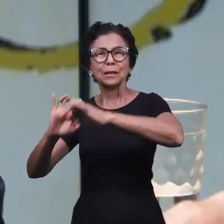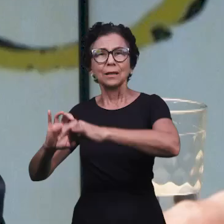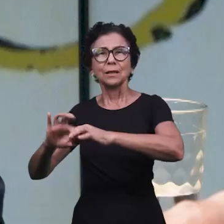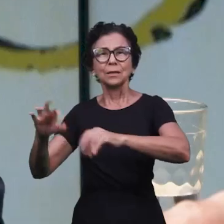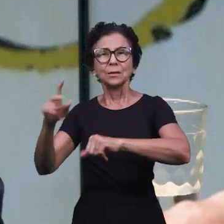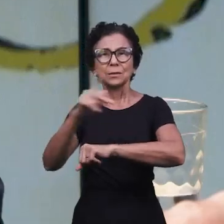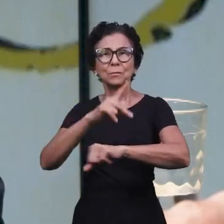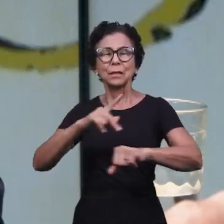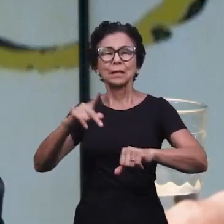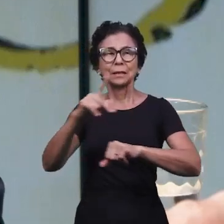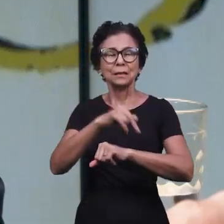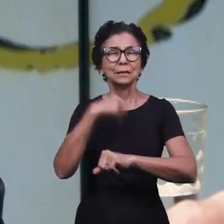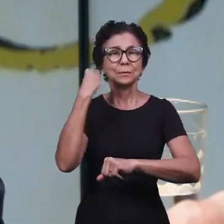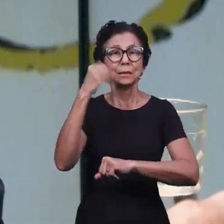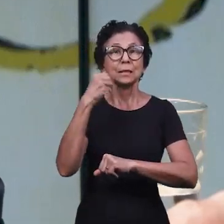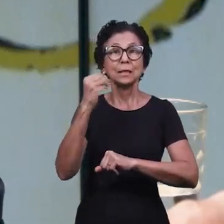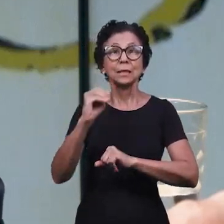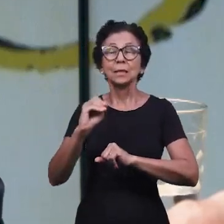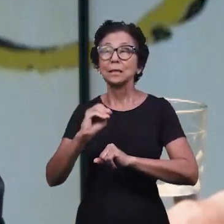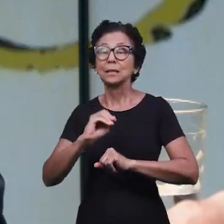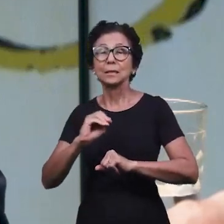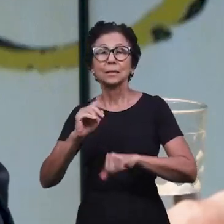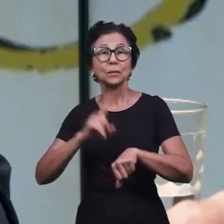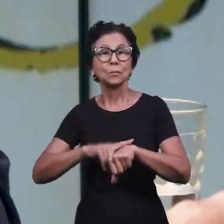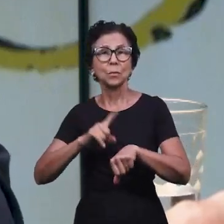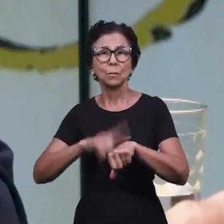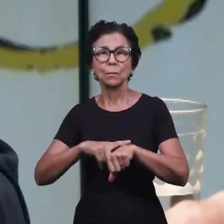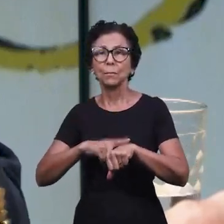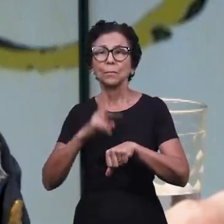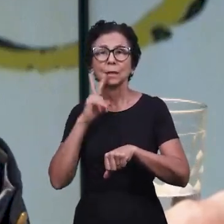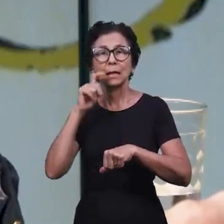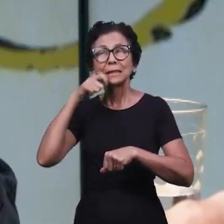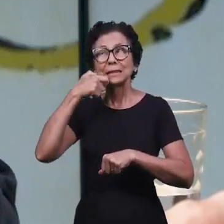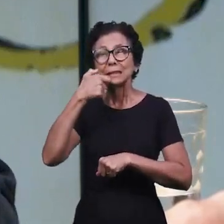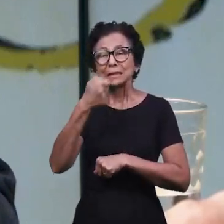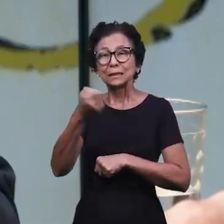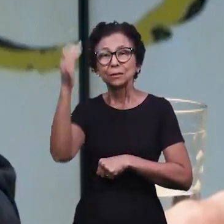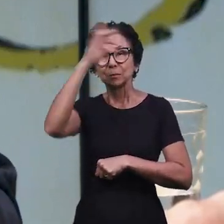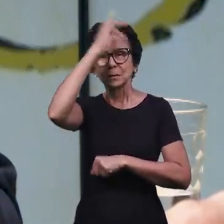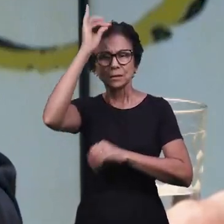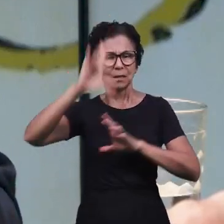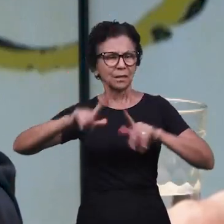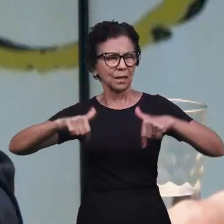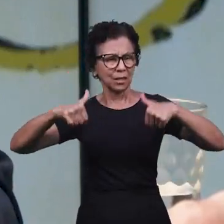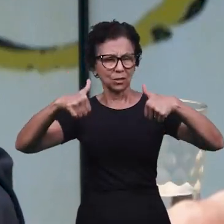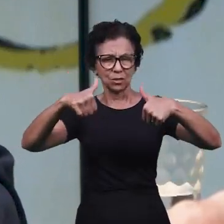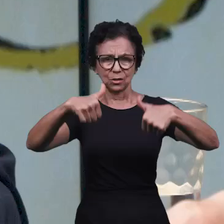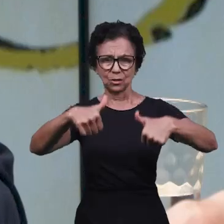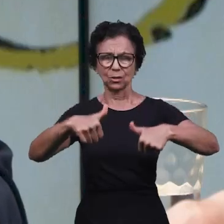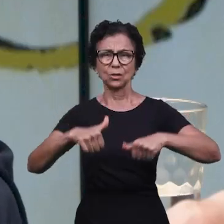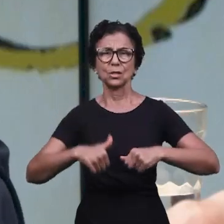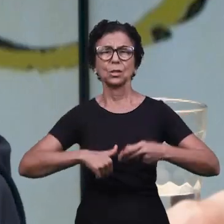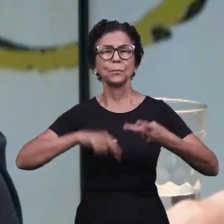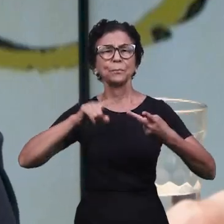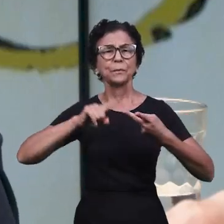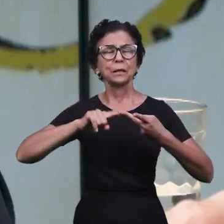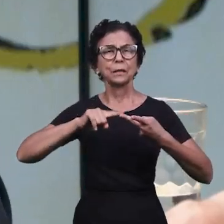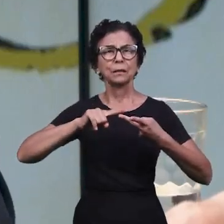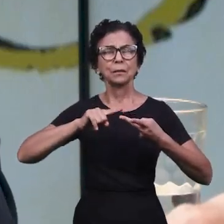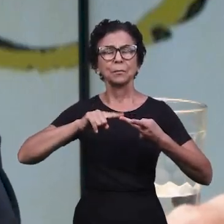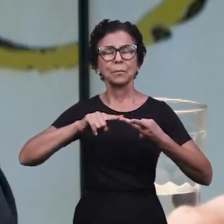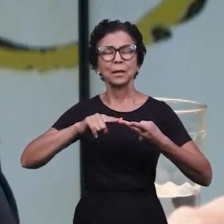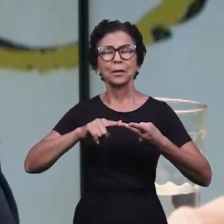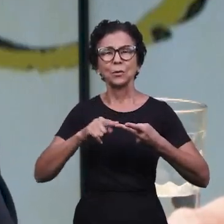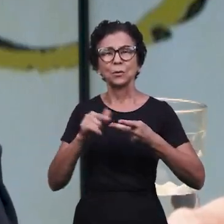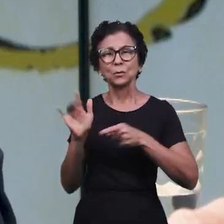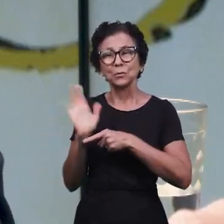que Deus operou no meio deles na hora da ceia. Outros mandaram ali a filmagem,